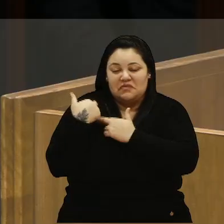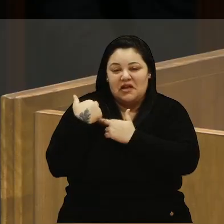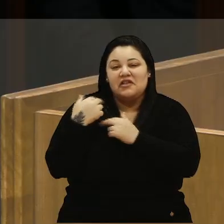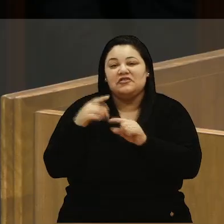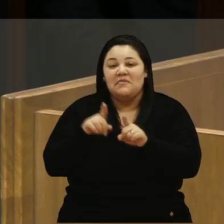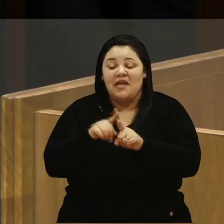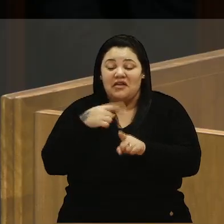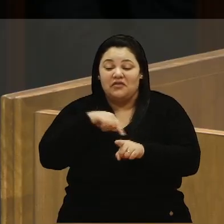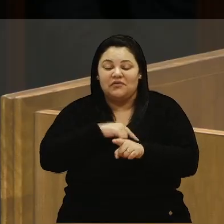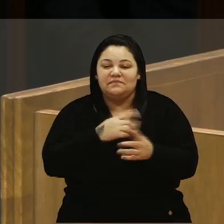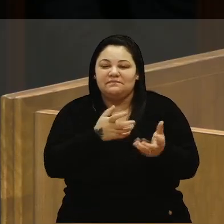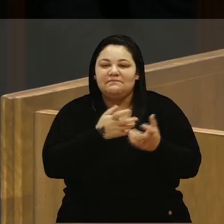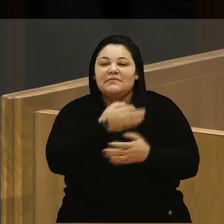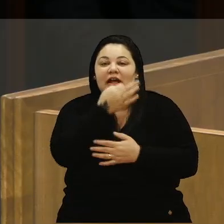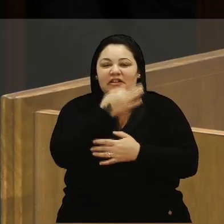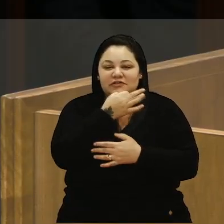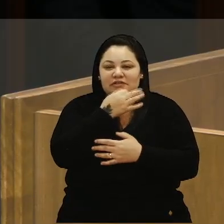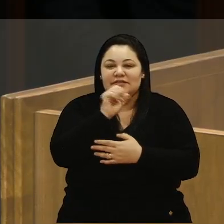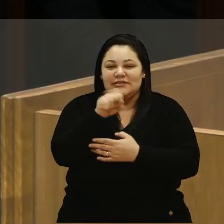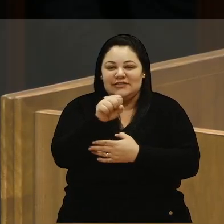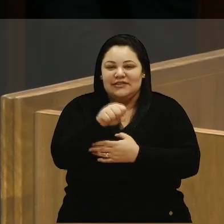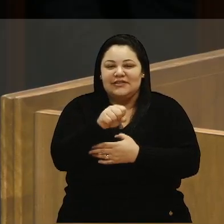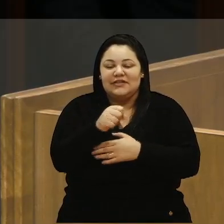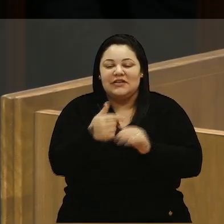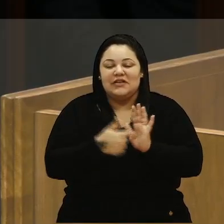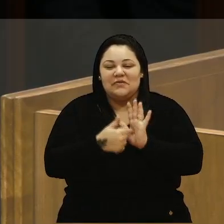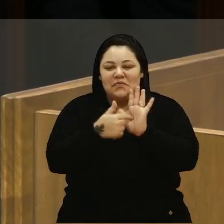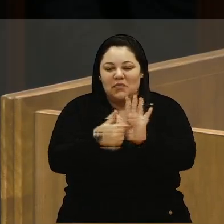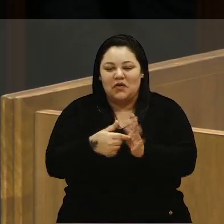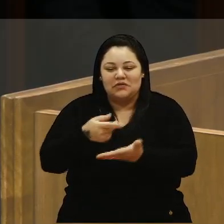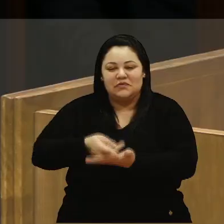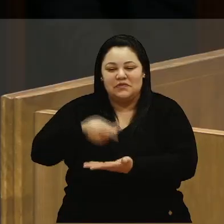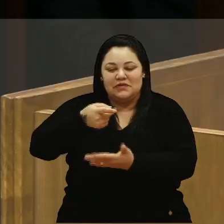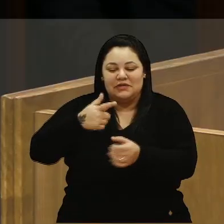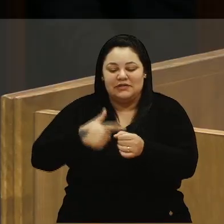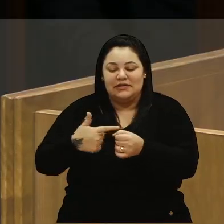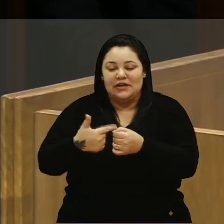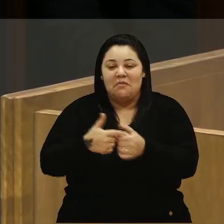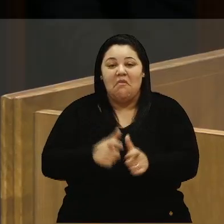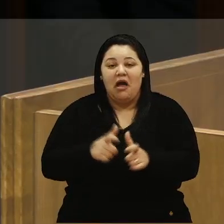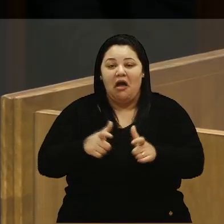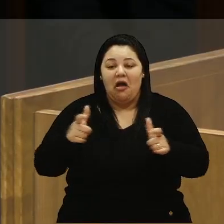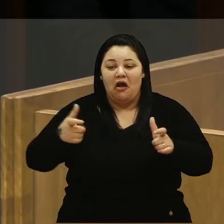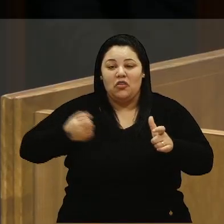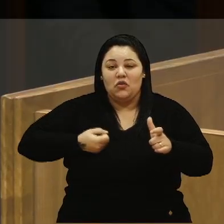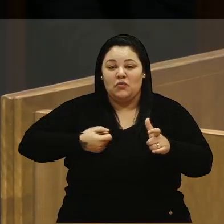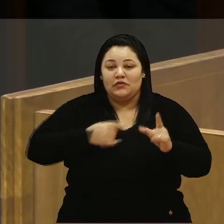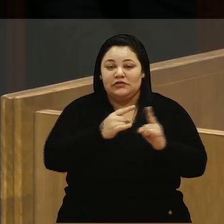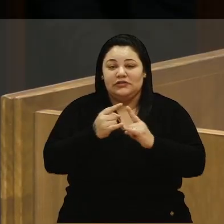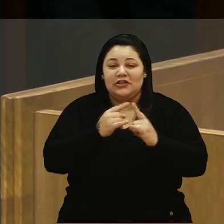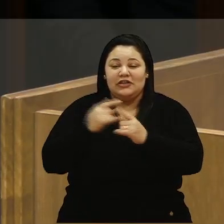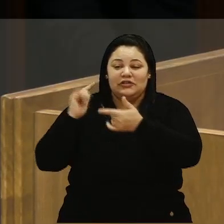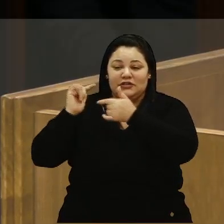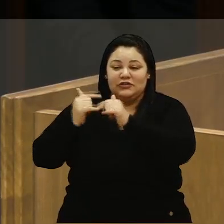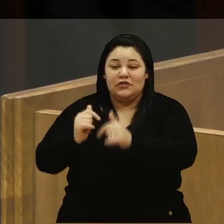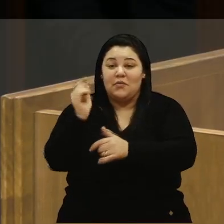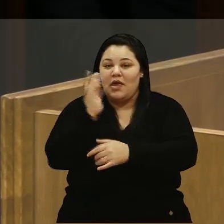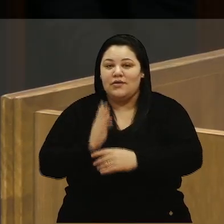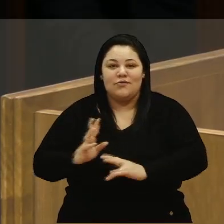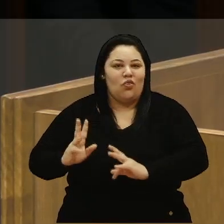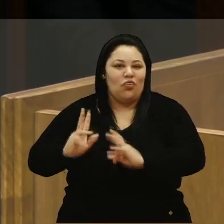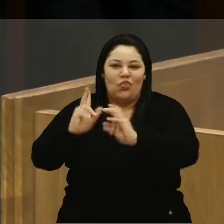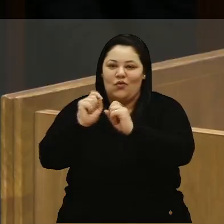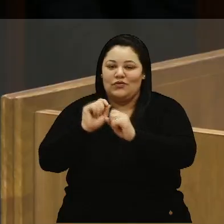e queremos que Caxias do Sul, que ostenta o título de cidade com o maior número de entidades tradicionalistas do Brasil,